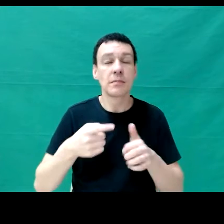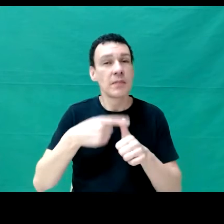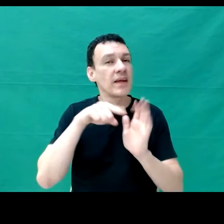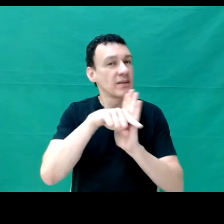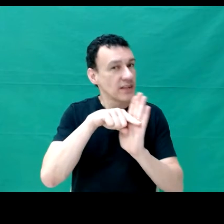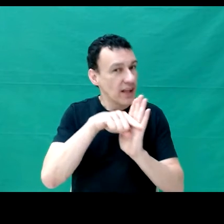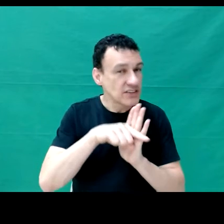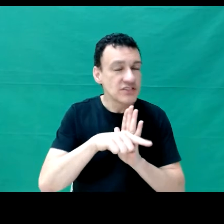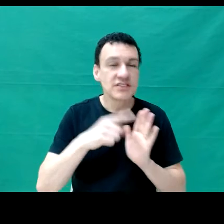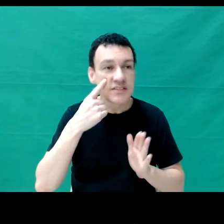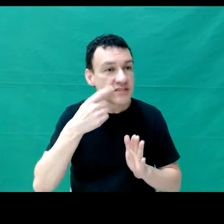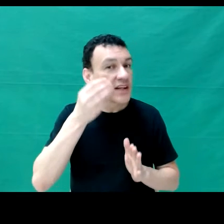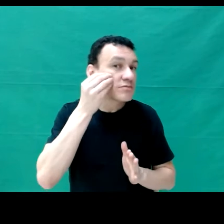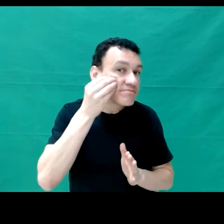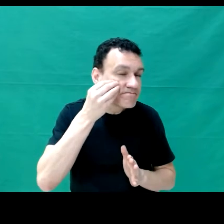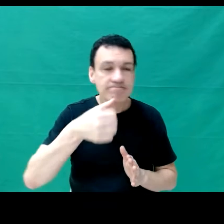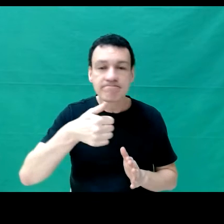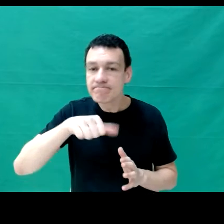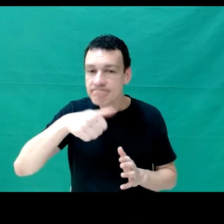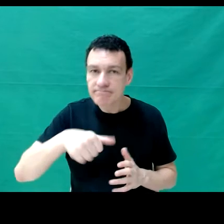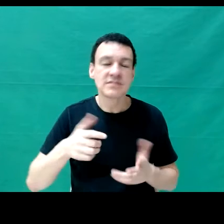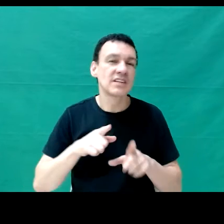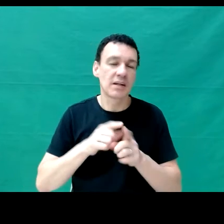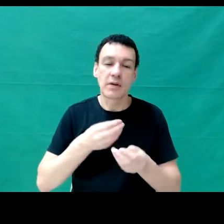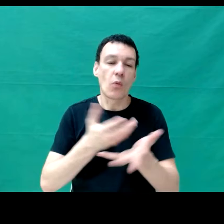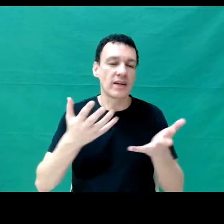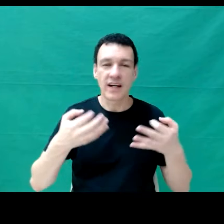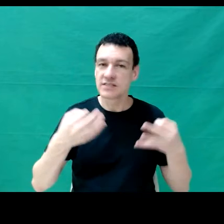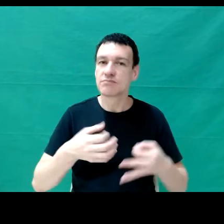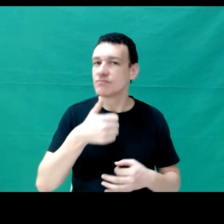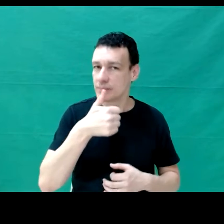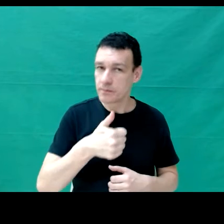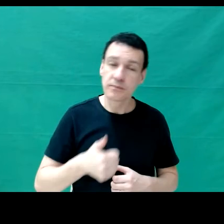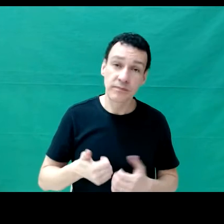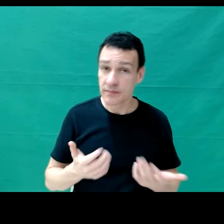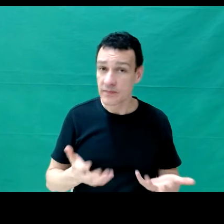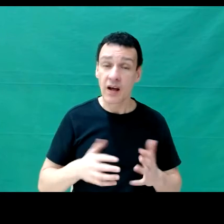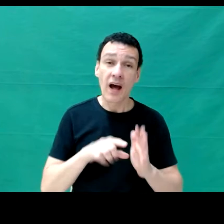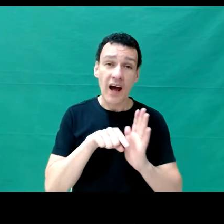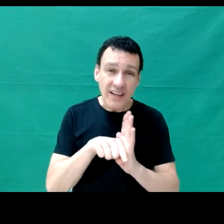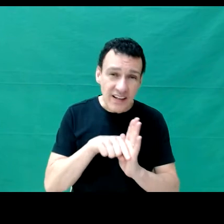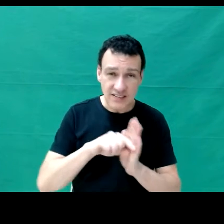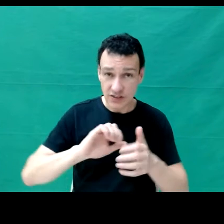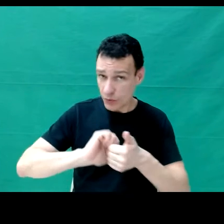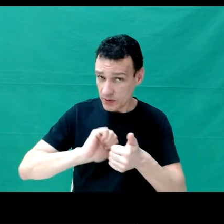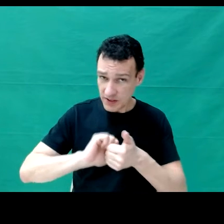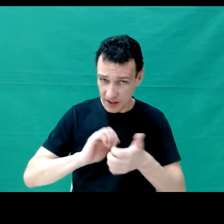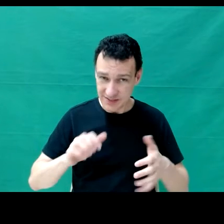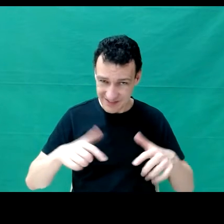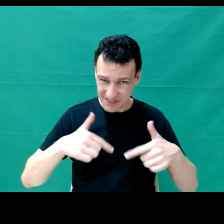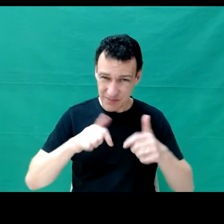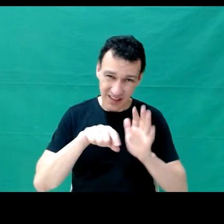qualidade de entregas e tudo mais. E a parte de analistas de qualidade, né, o cargo